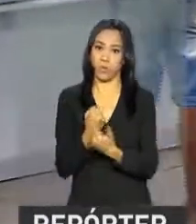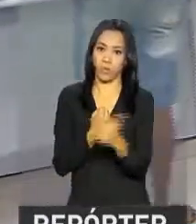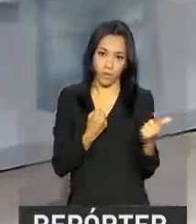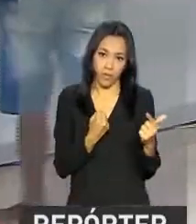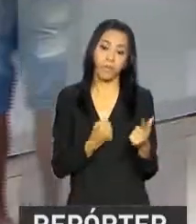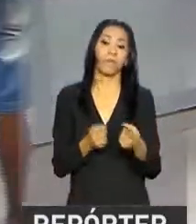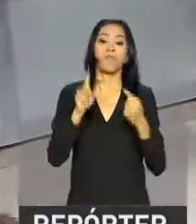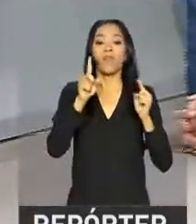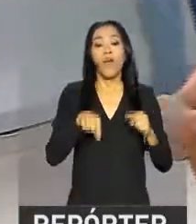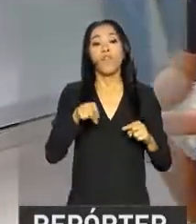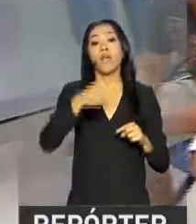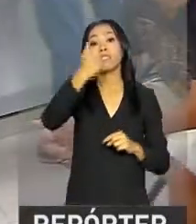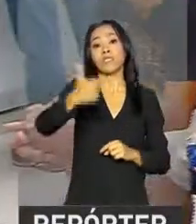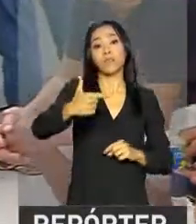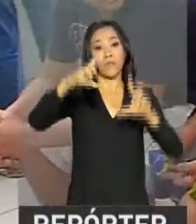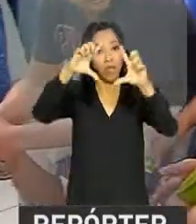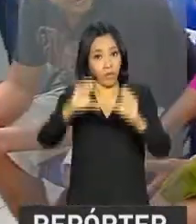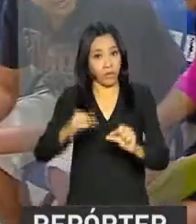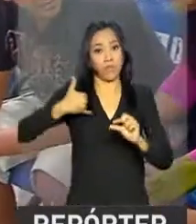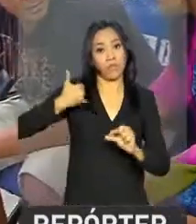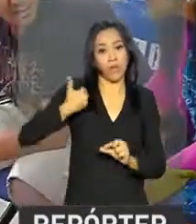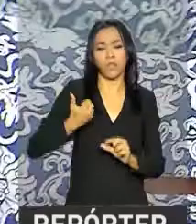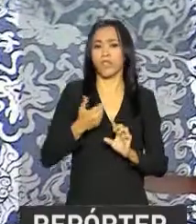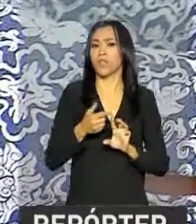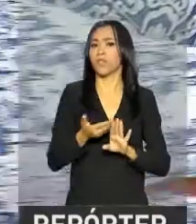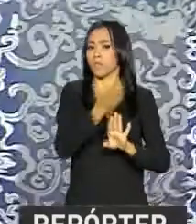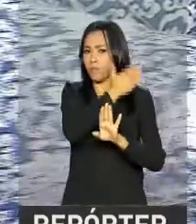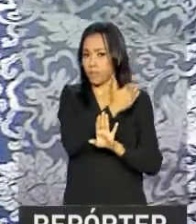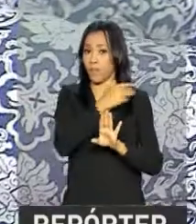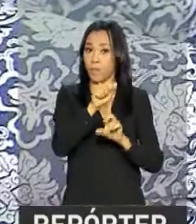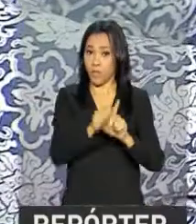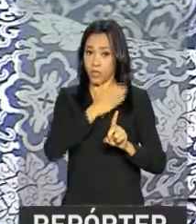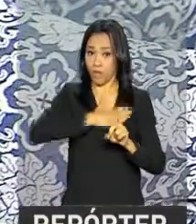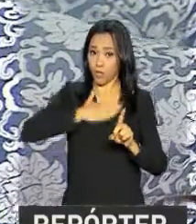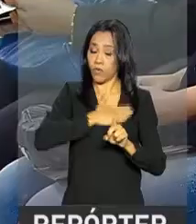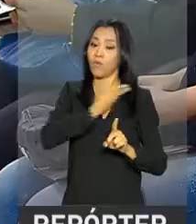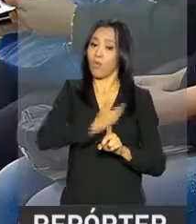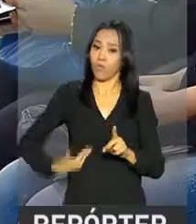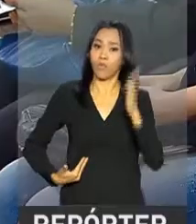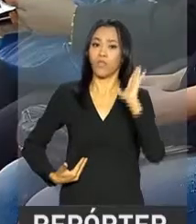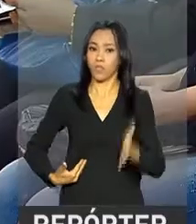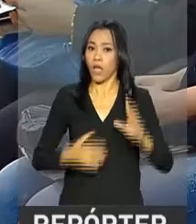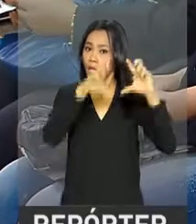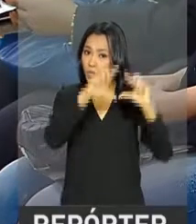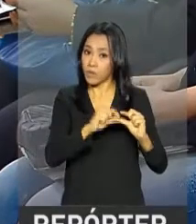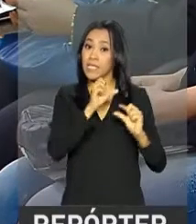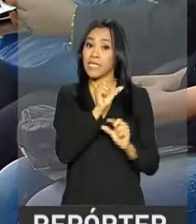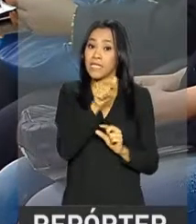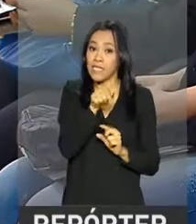de faixa etária para o saque do pis pasep em agosto o governo já havia reduzido a idade de 70